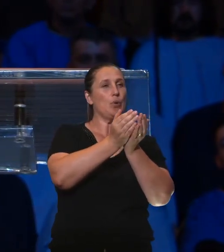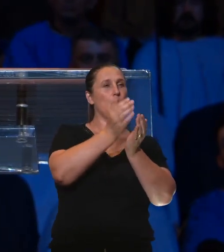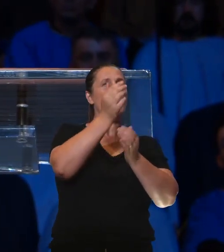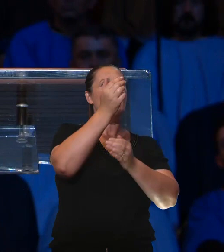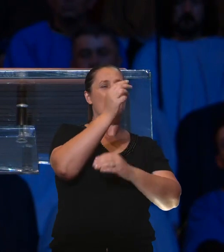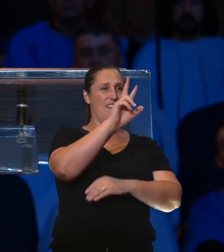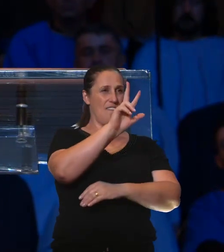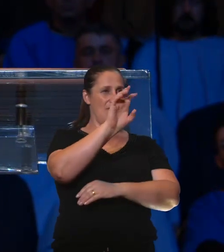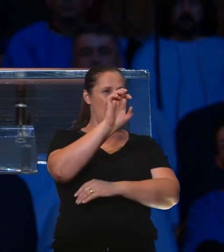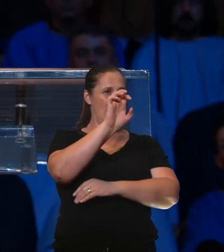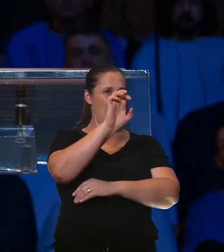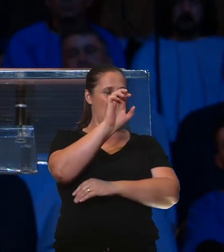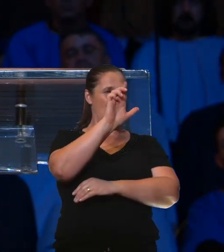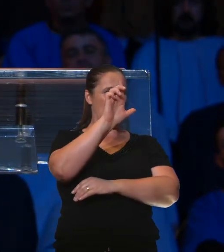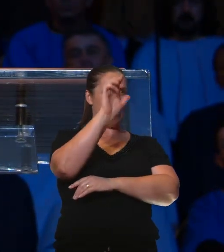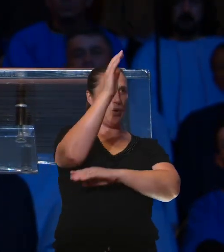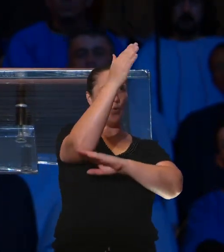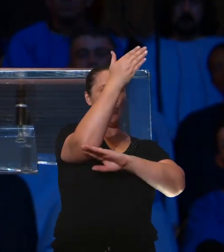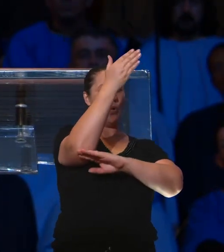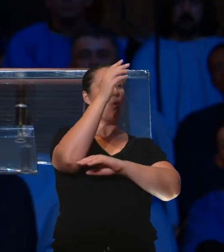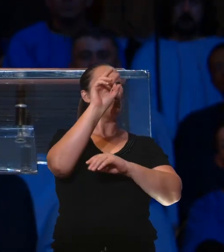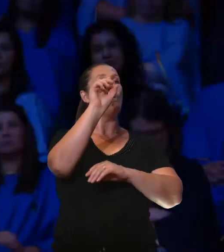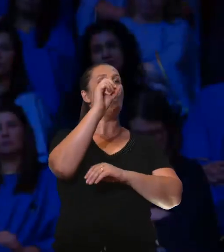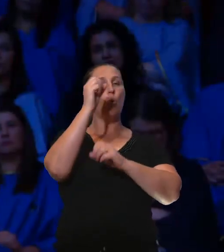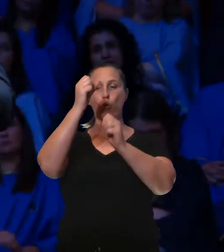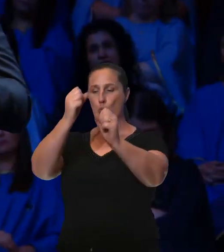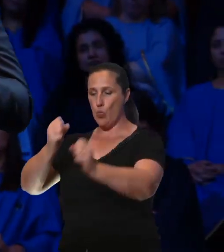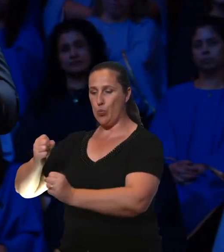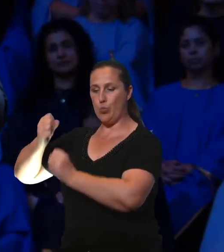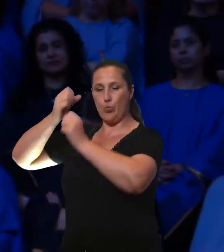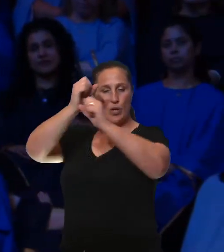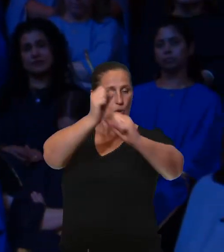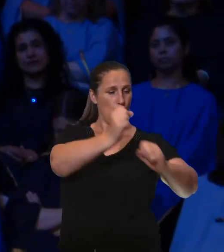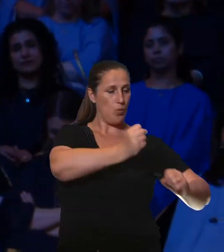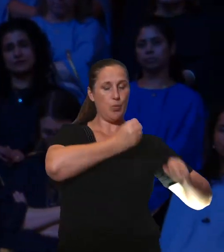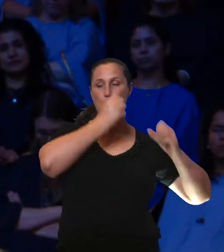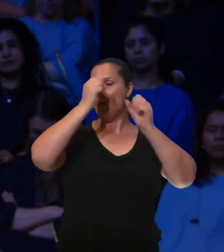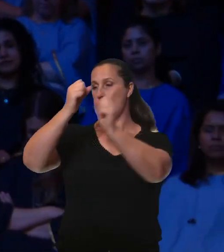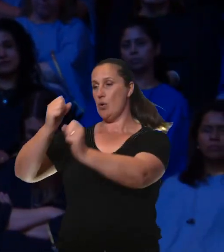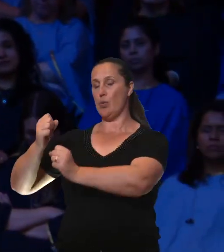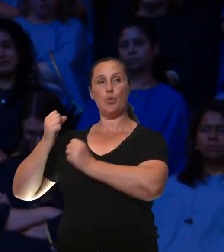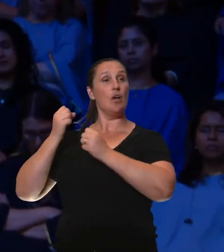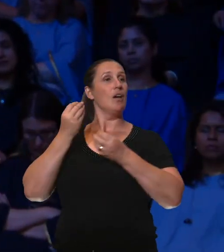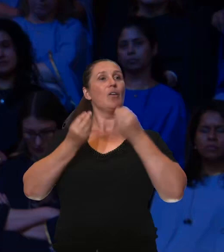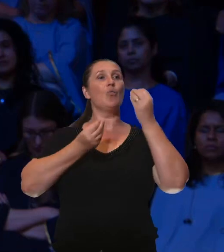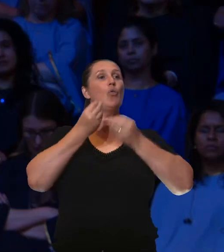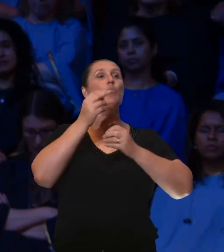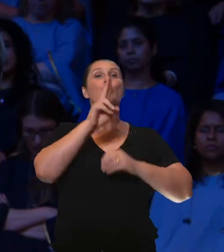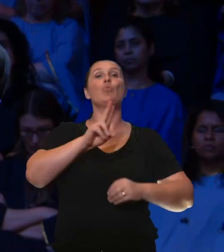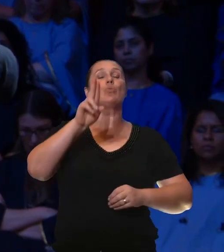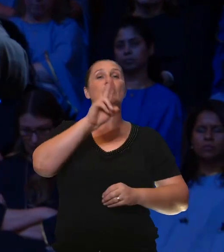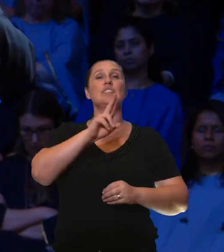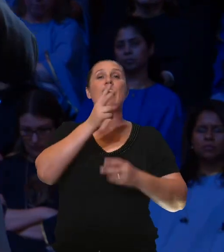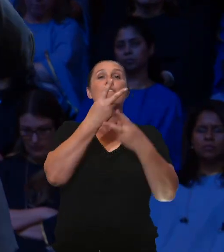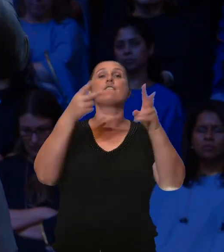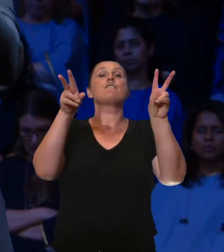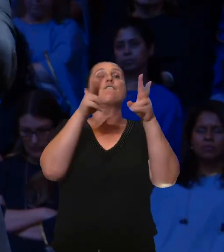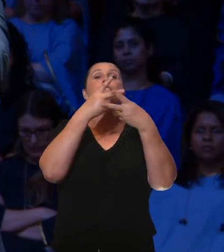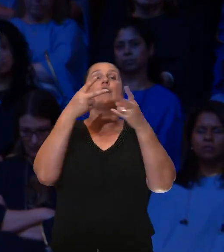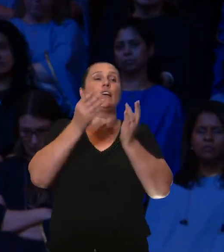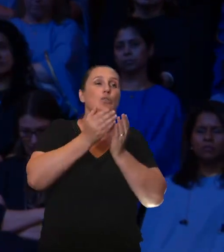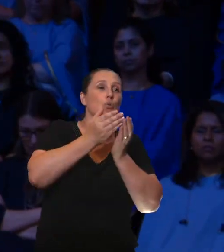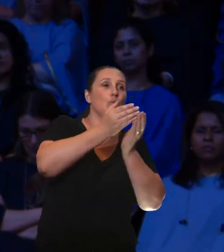remo. Como usar a força do vento para navegar se o vento é contrário